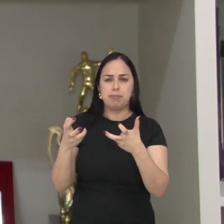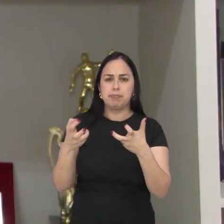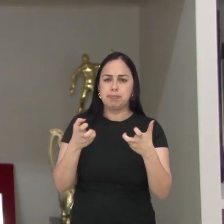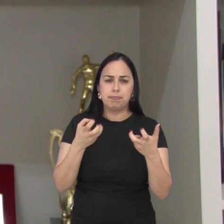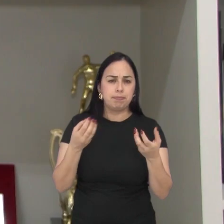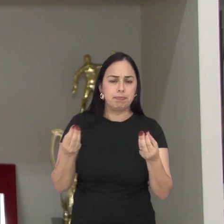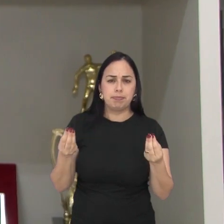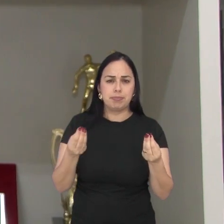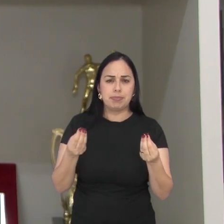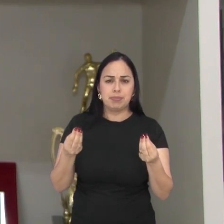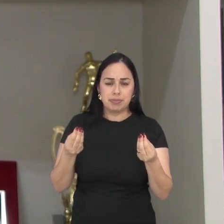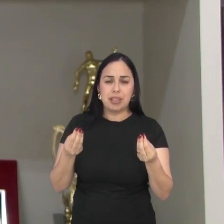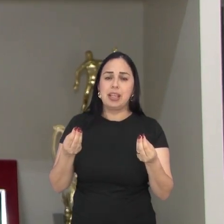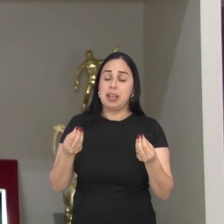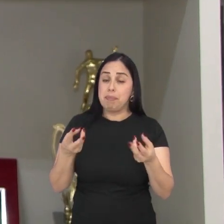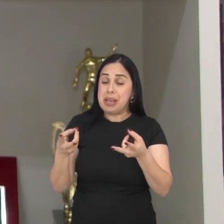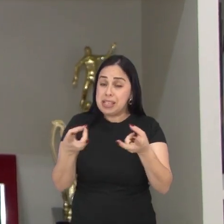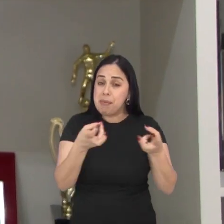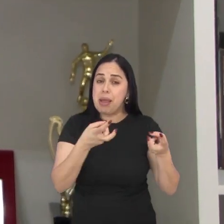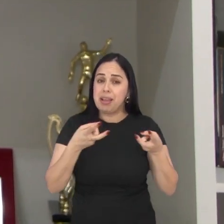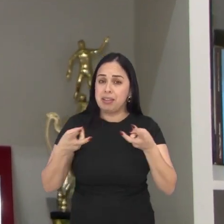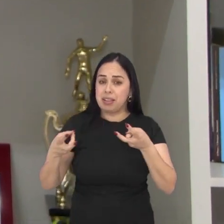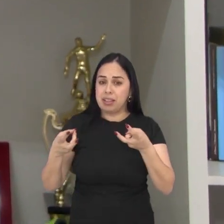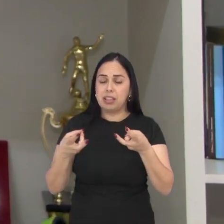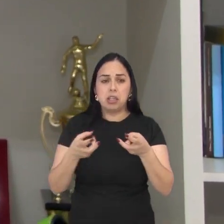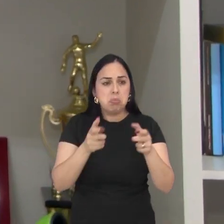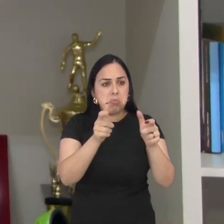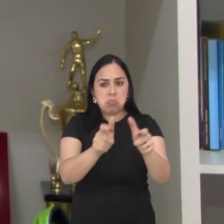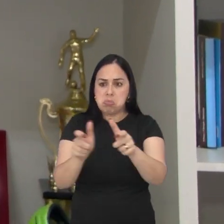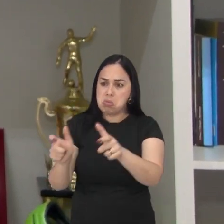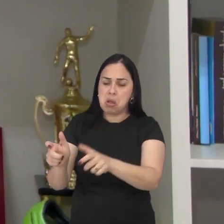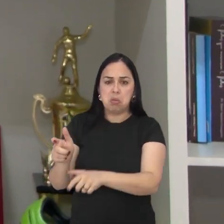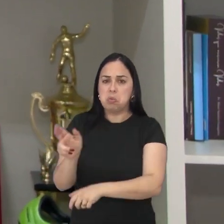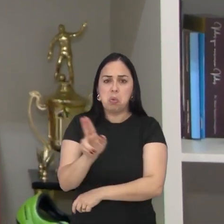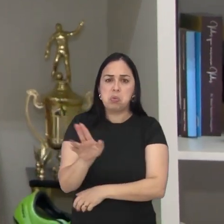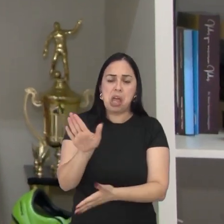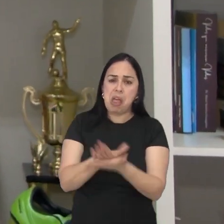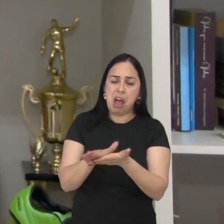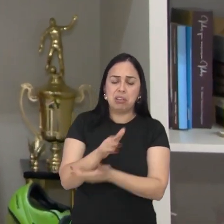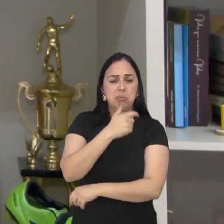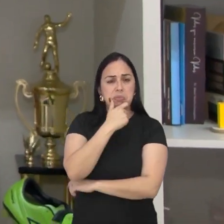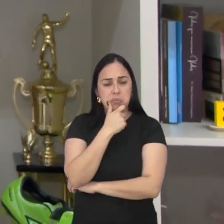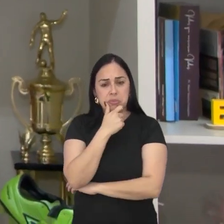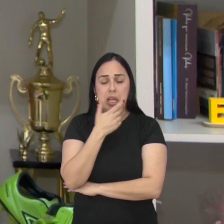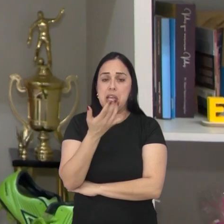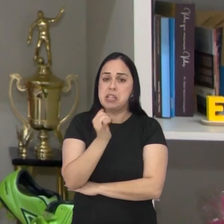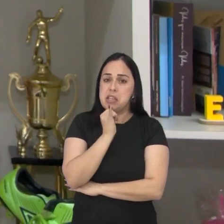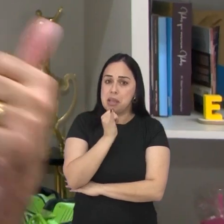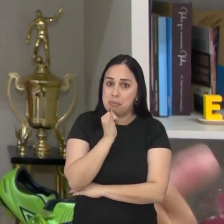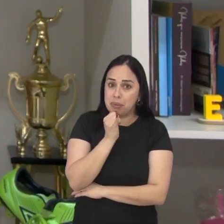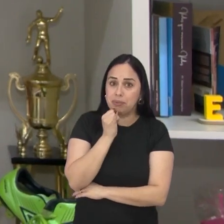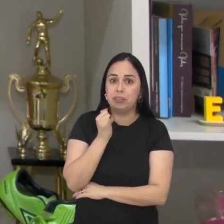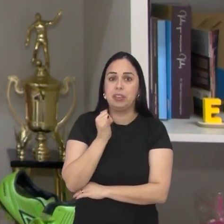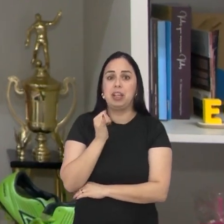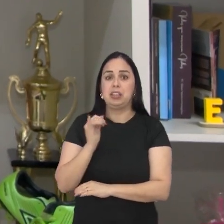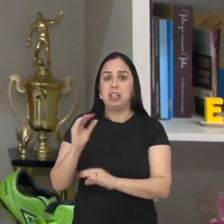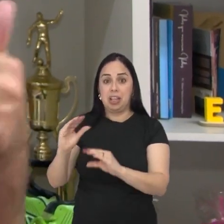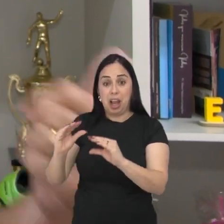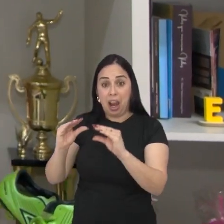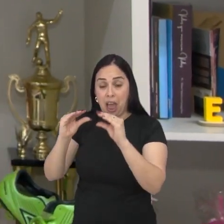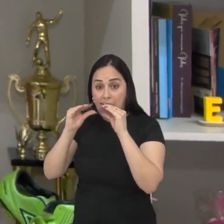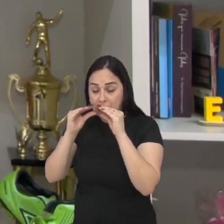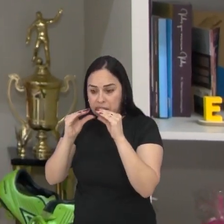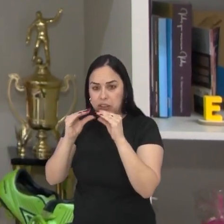percebemos uma grande massa desses espaços que eram subutilizadas. Por exemplo, espaços